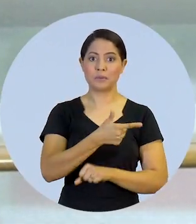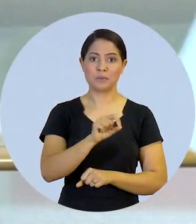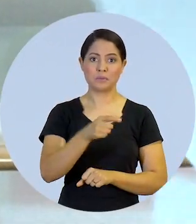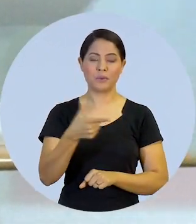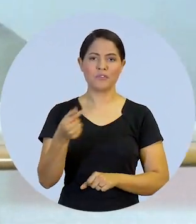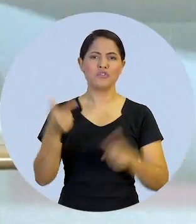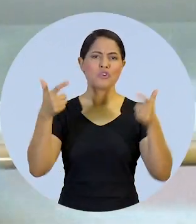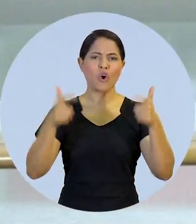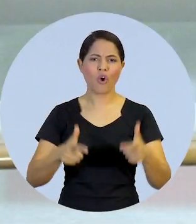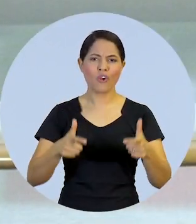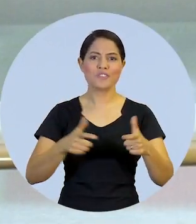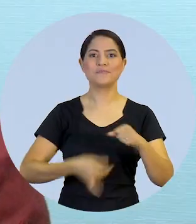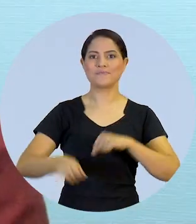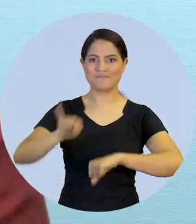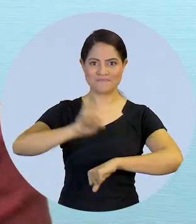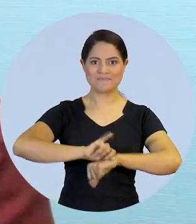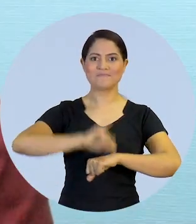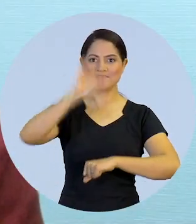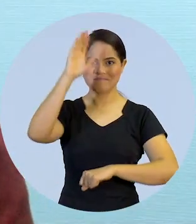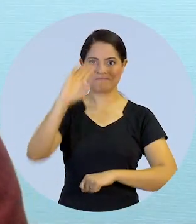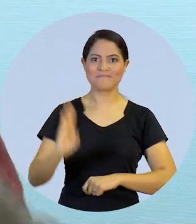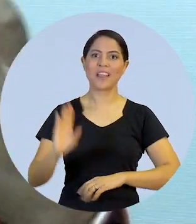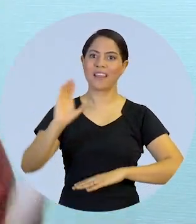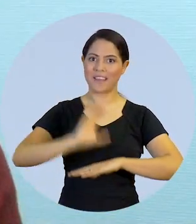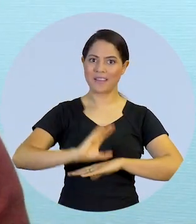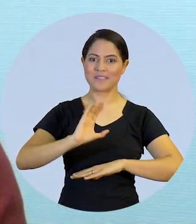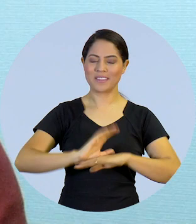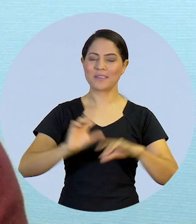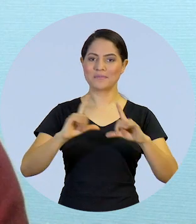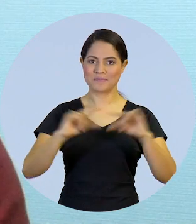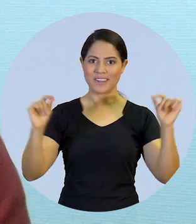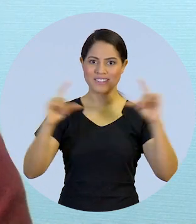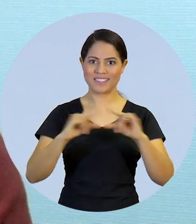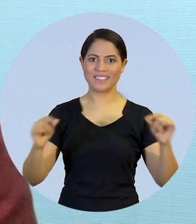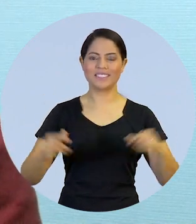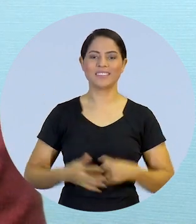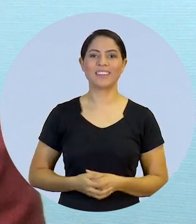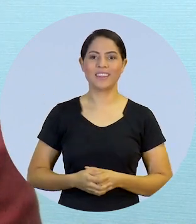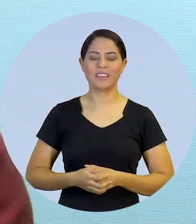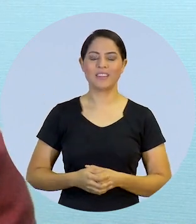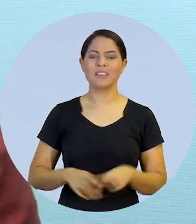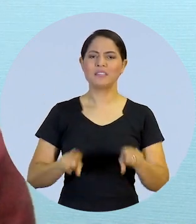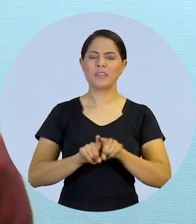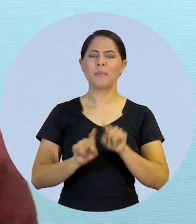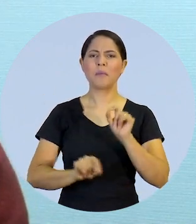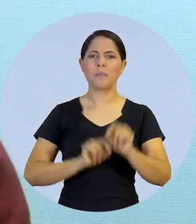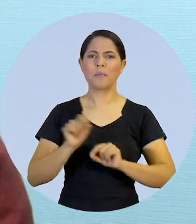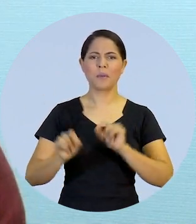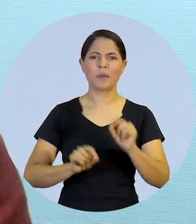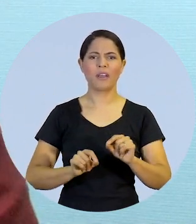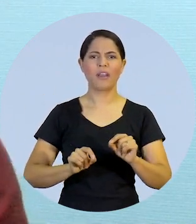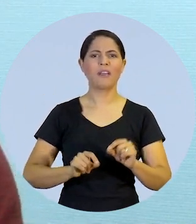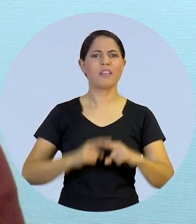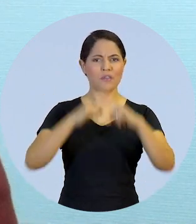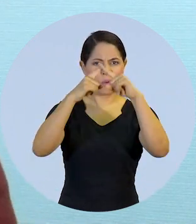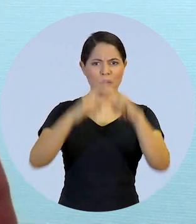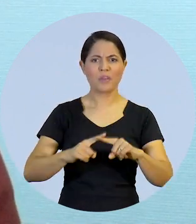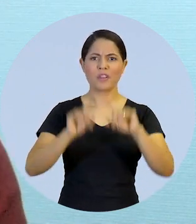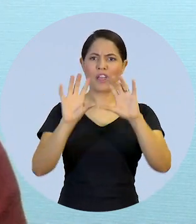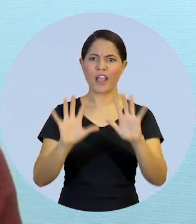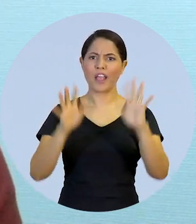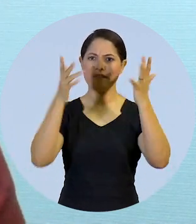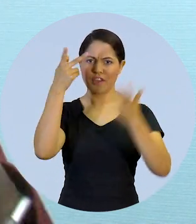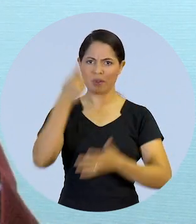será a capital do país. O Distrito Federal competiu aí com algumas seccionais para a gente trazer esse evento para cá, mas acho que o ano